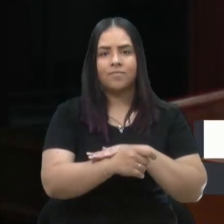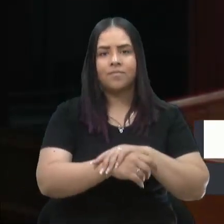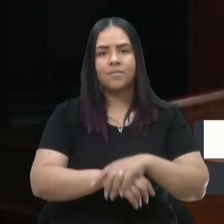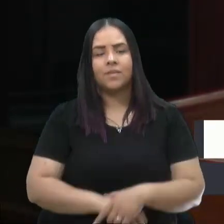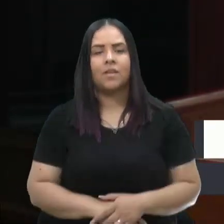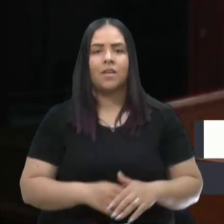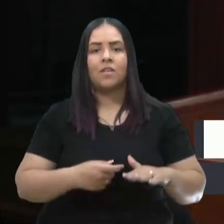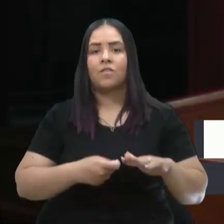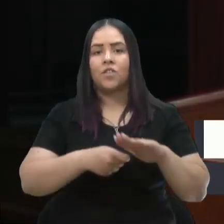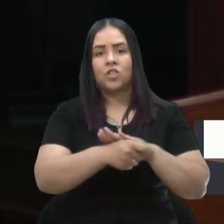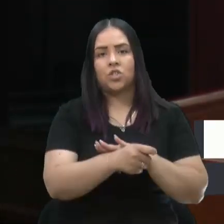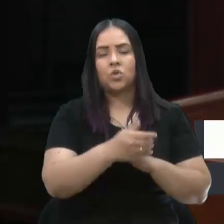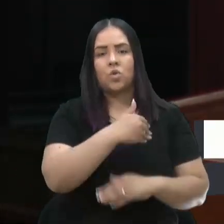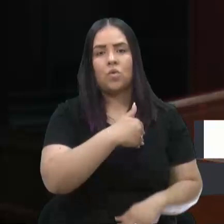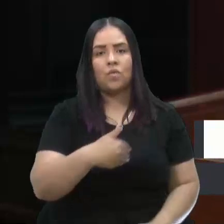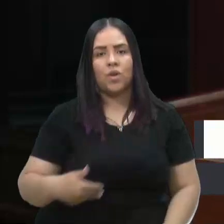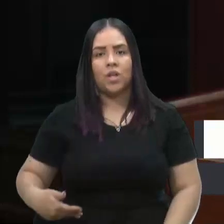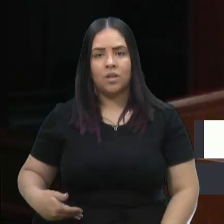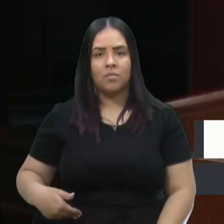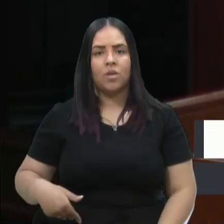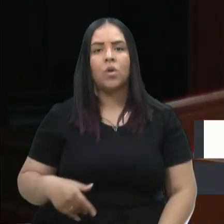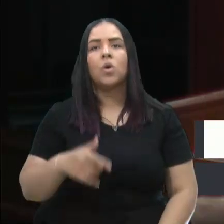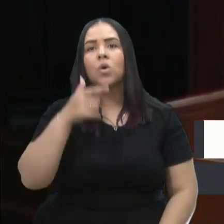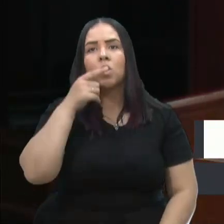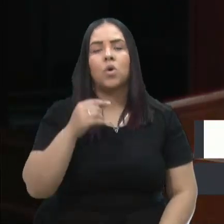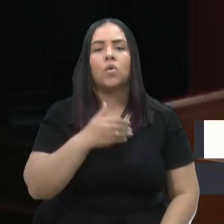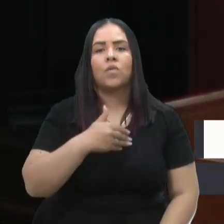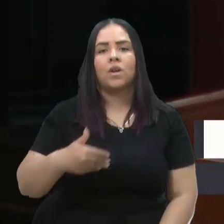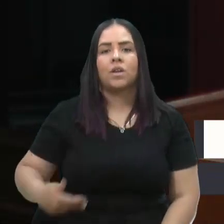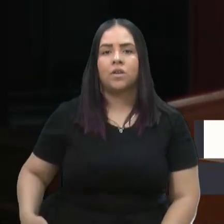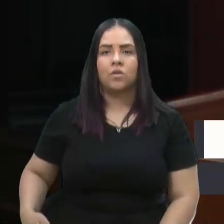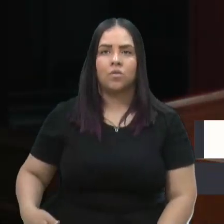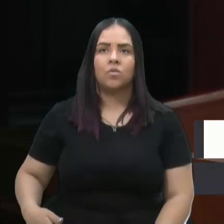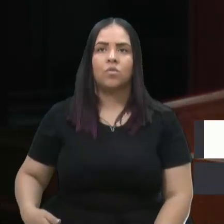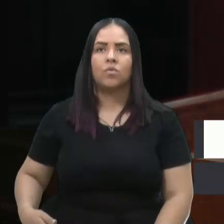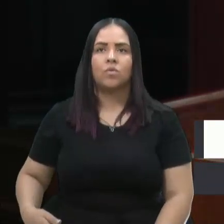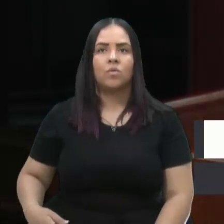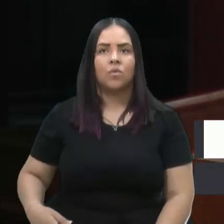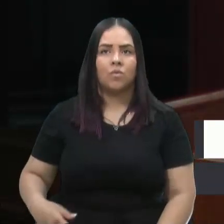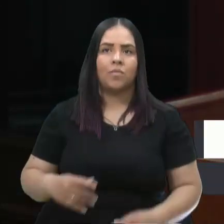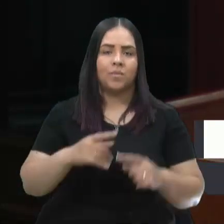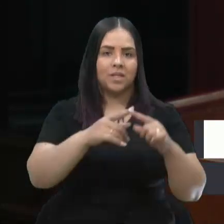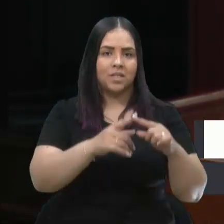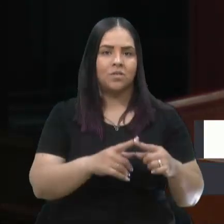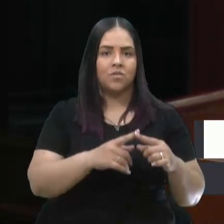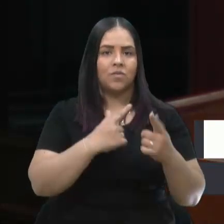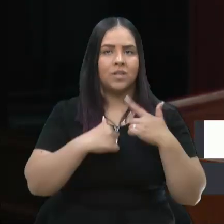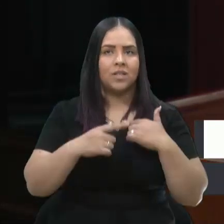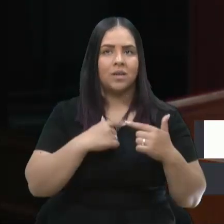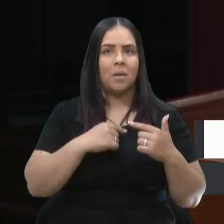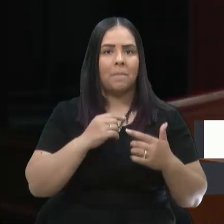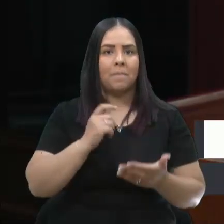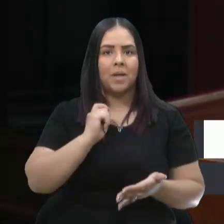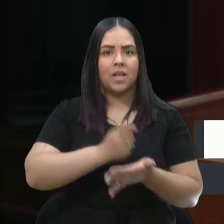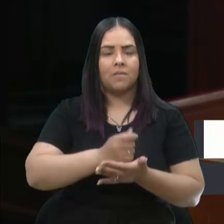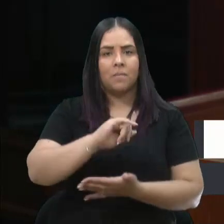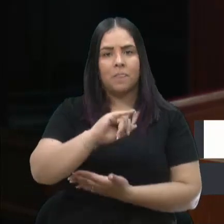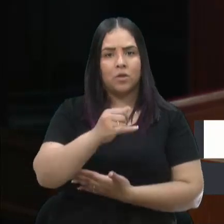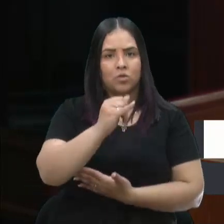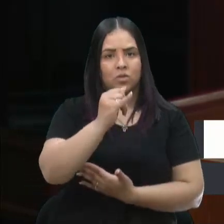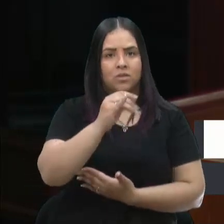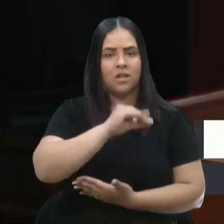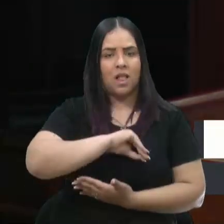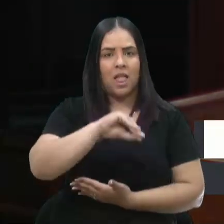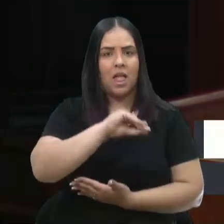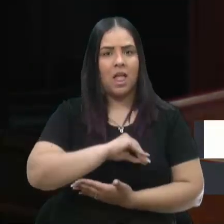para investir no governo, para tornar o governo atrativo, competitivo. Um governo pagando juros sobre salários, ou